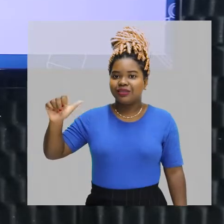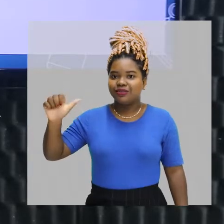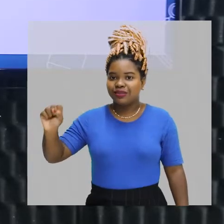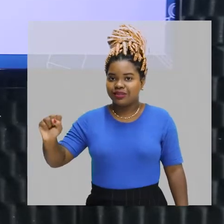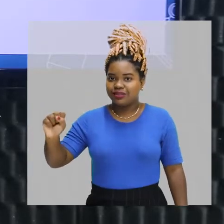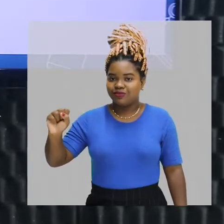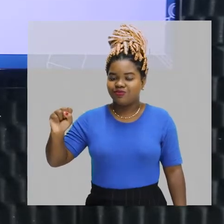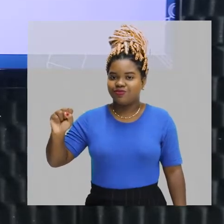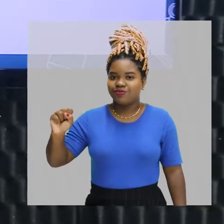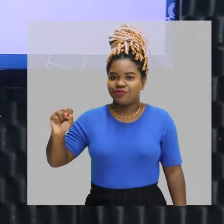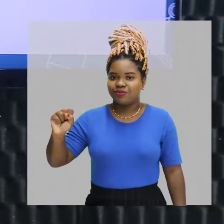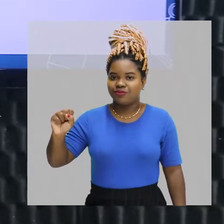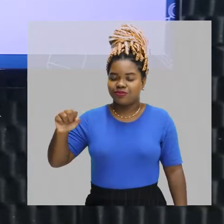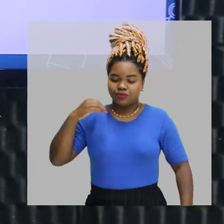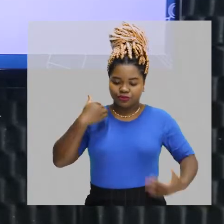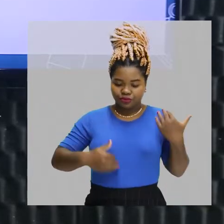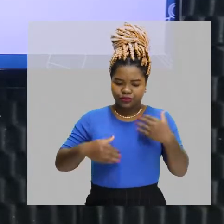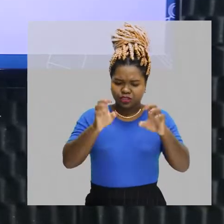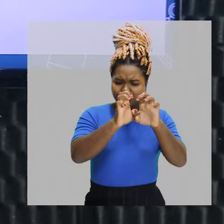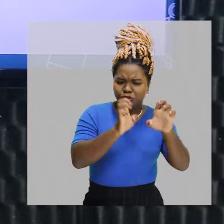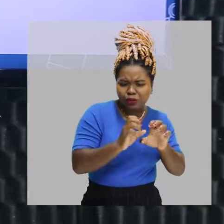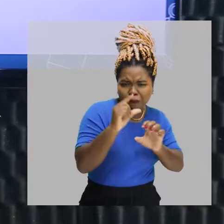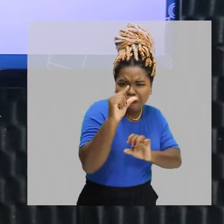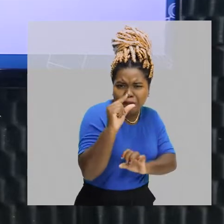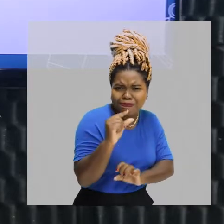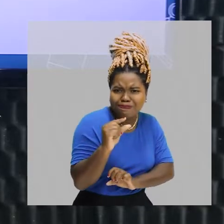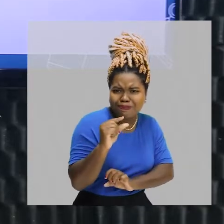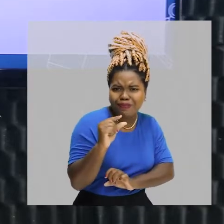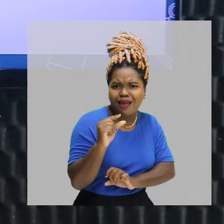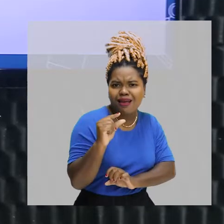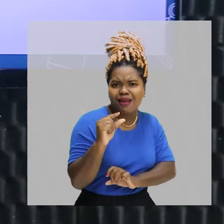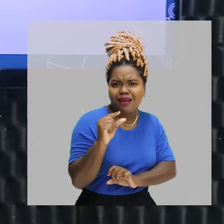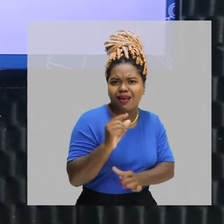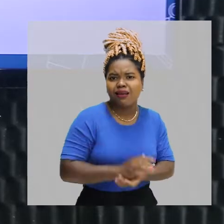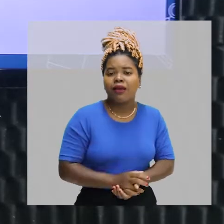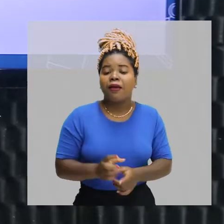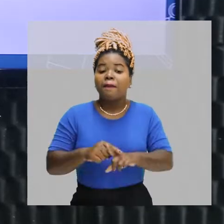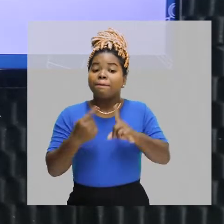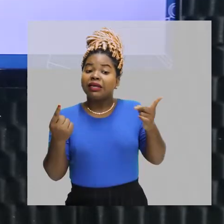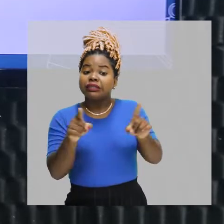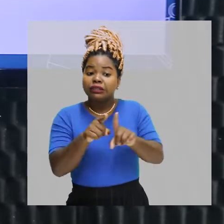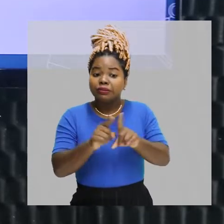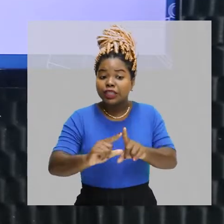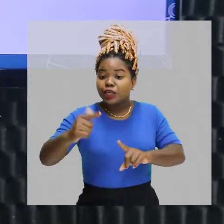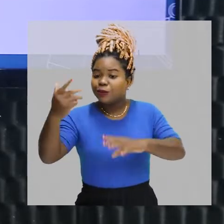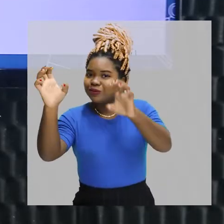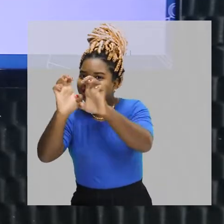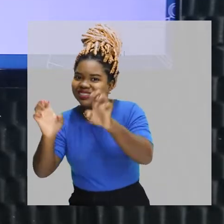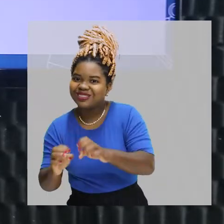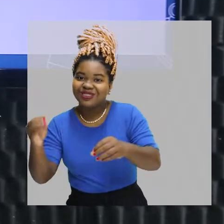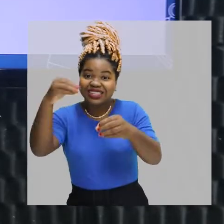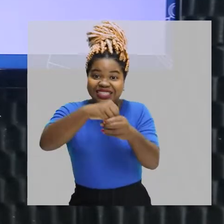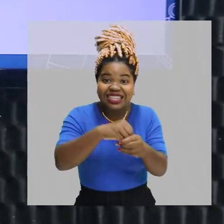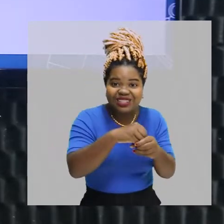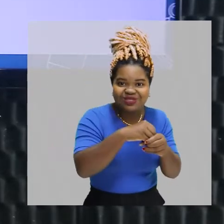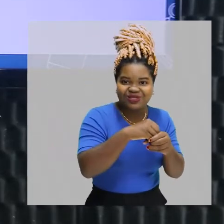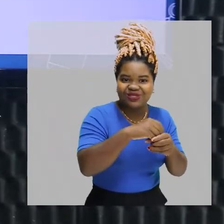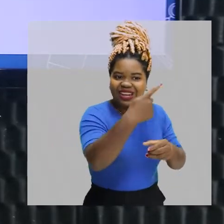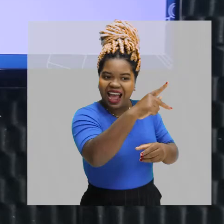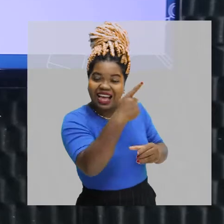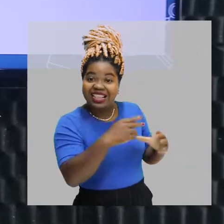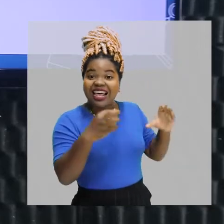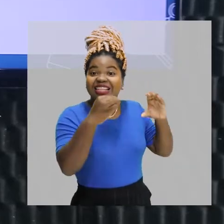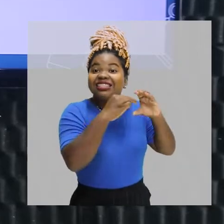Células são estruturas bem pequenas, mas as células também são compostas por estruturas menores, certo? Então tem